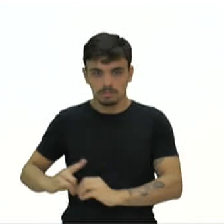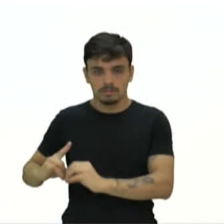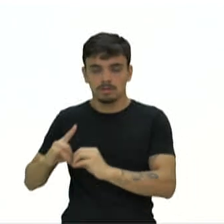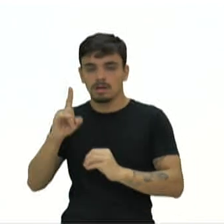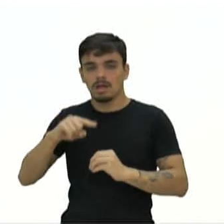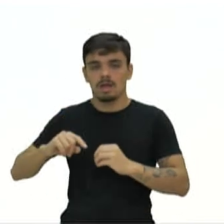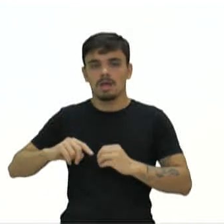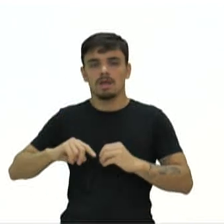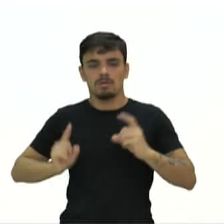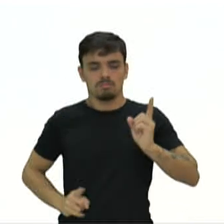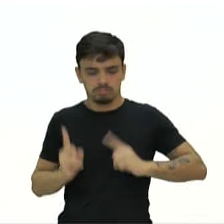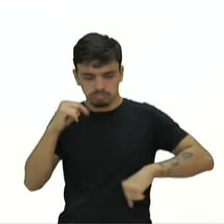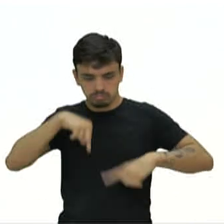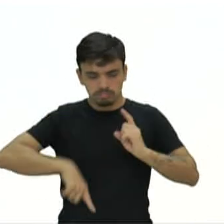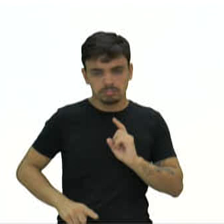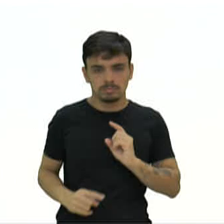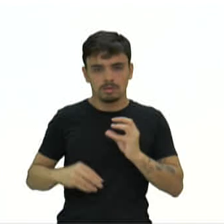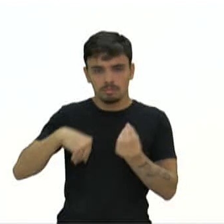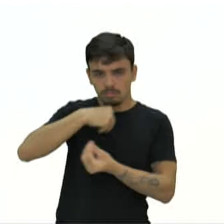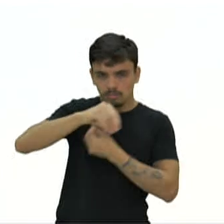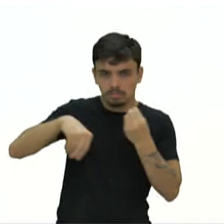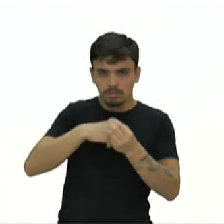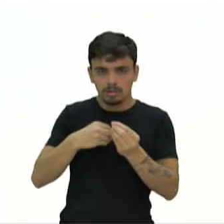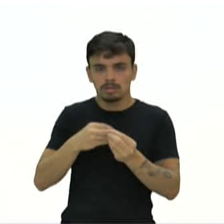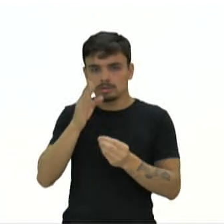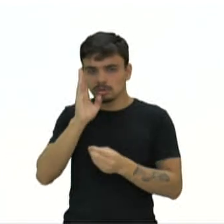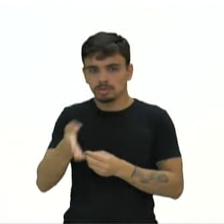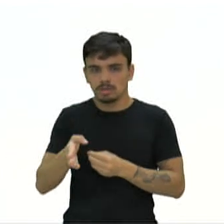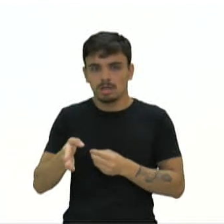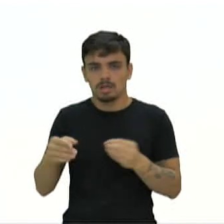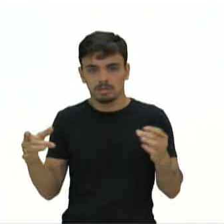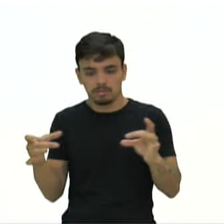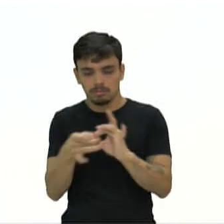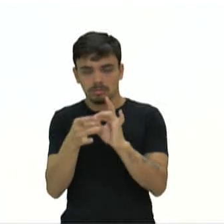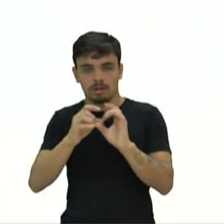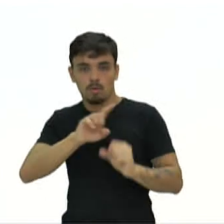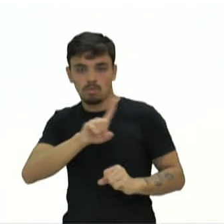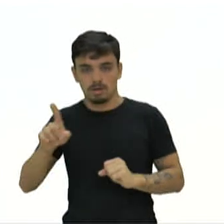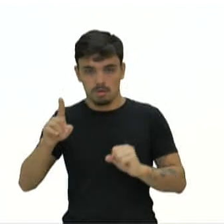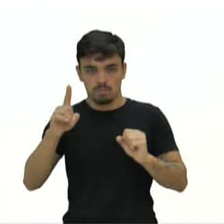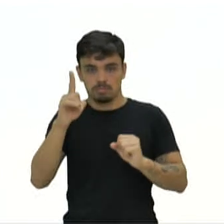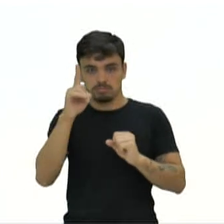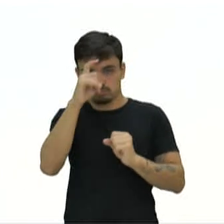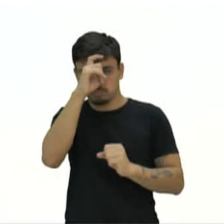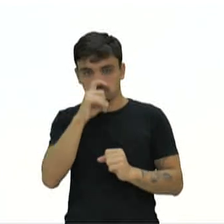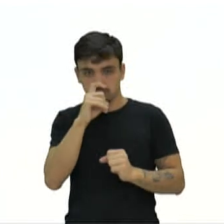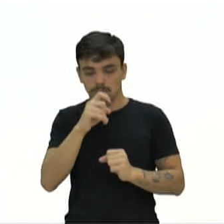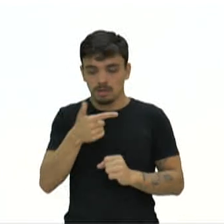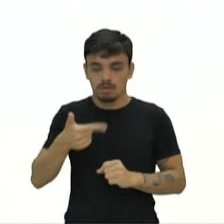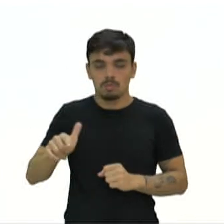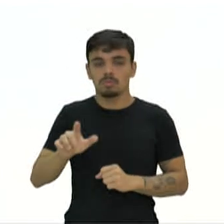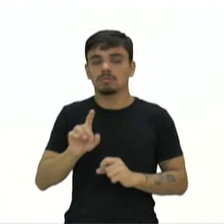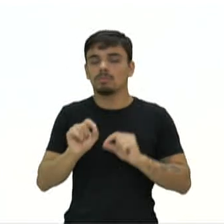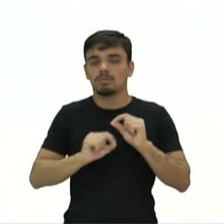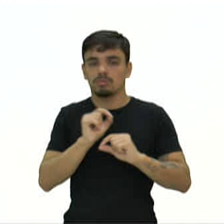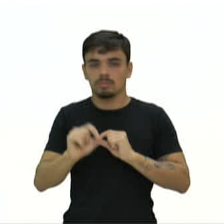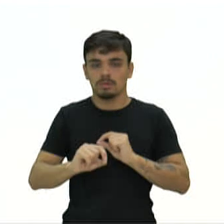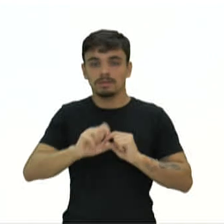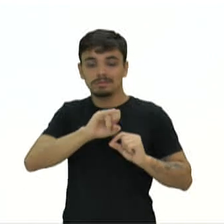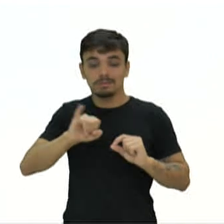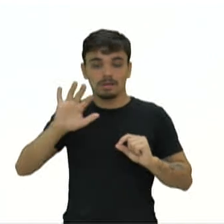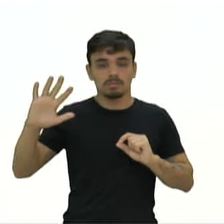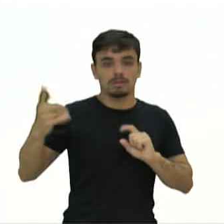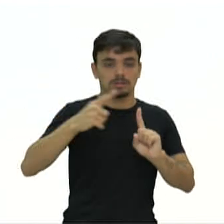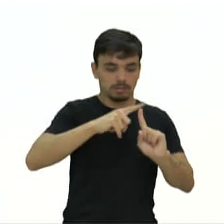são hormônios envolvidos diretamente com a ocorrência ou não da menstruação. E a próxima, quando ocorre a gravidez,